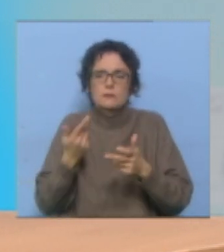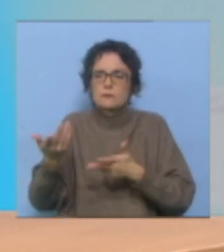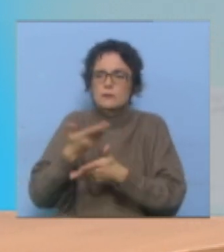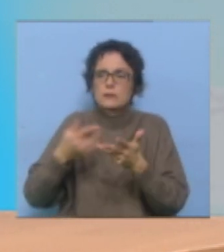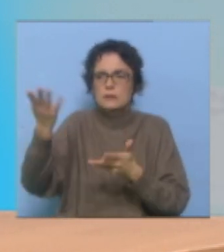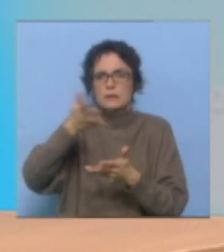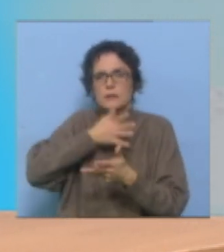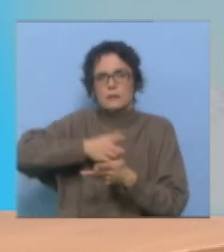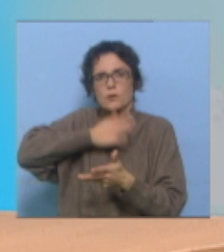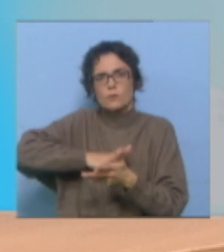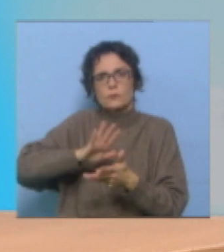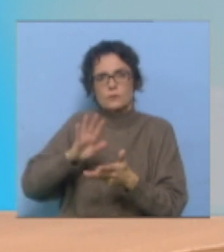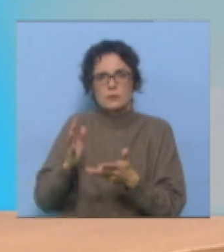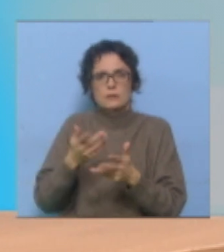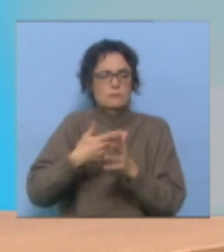que me contava.